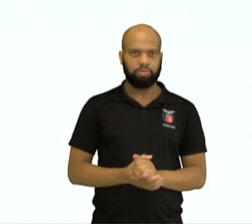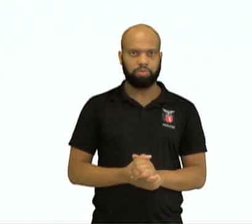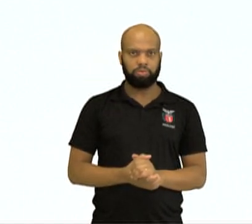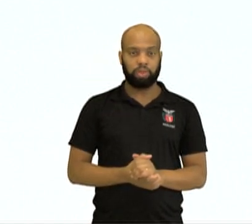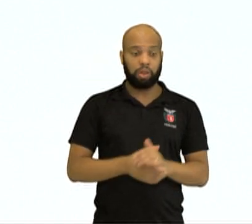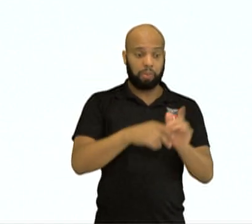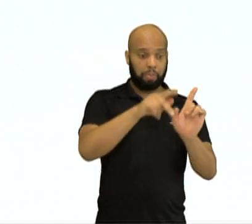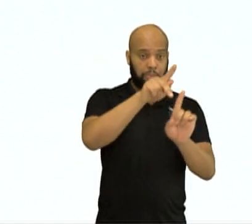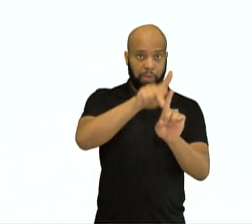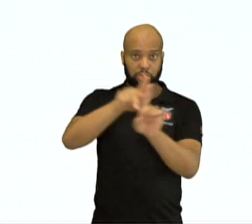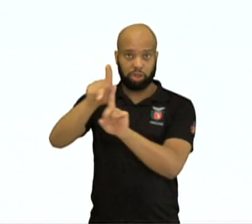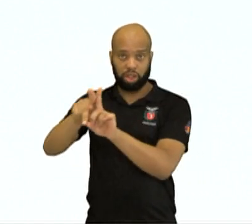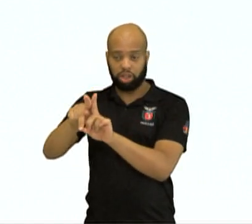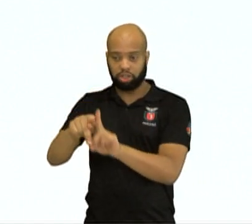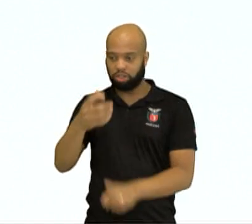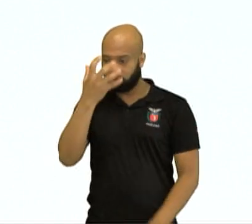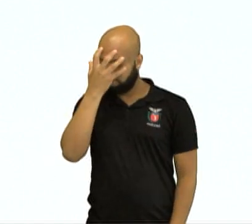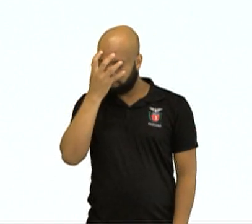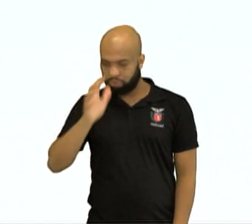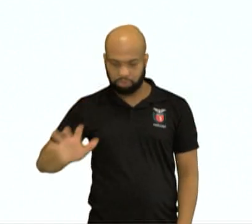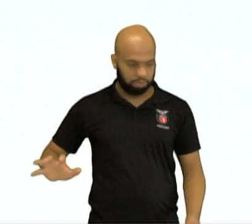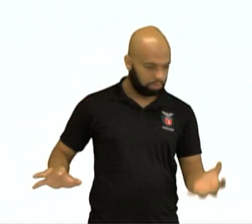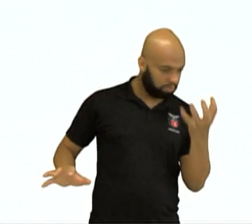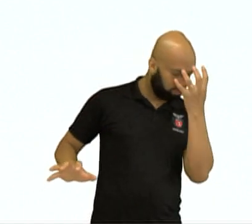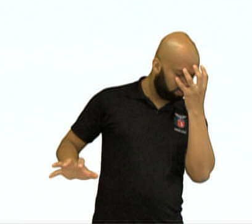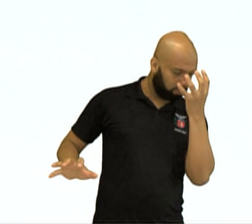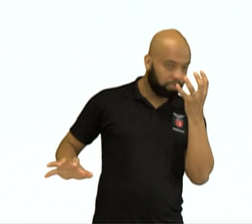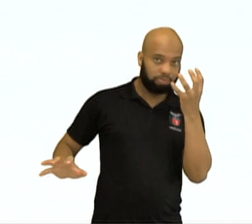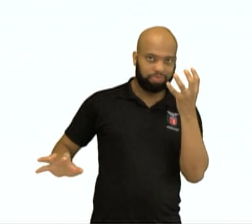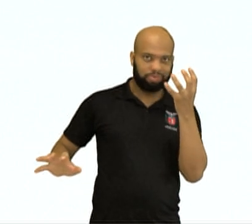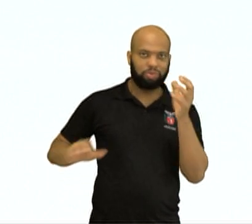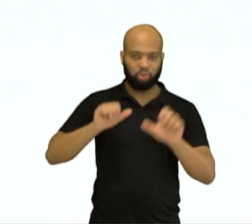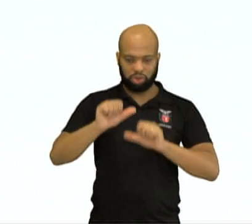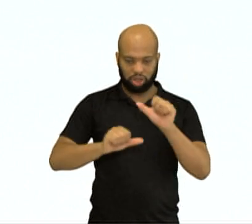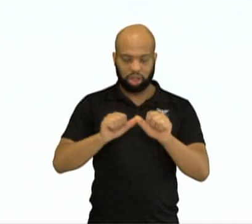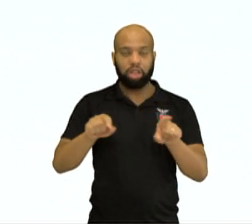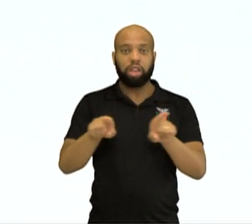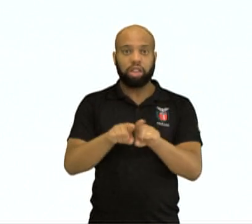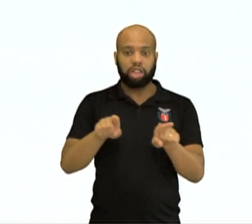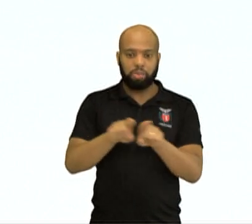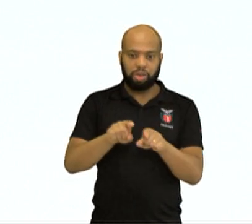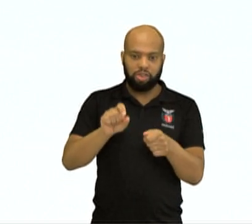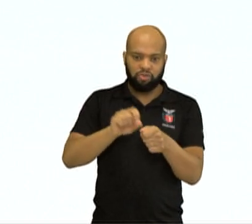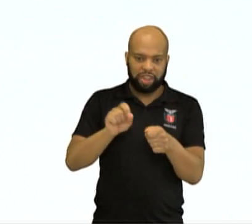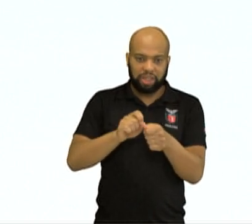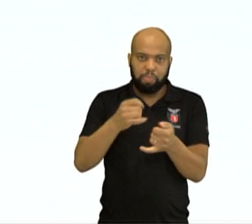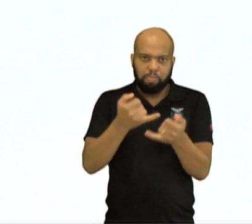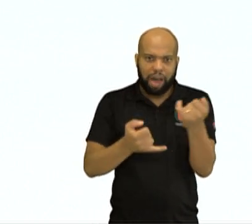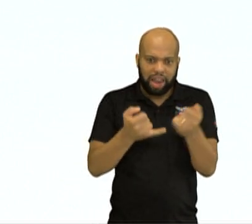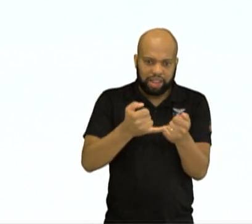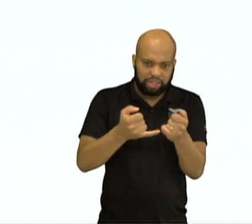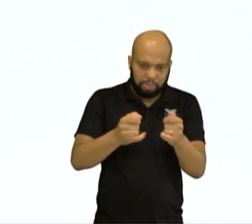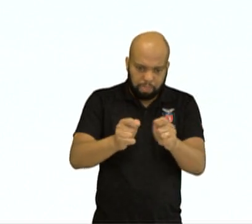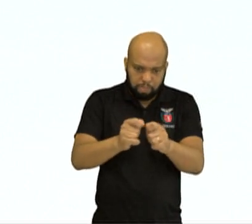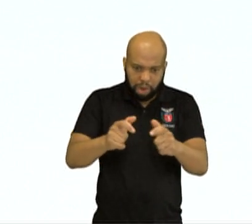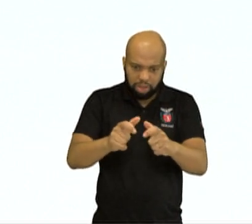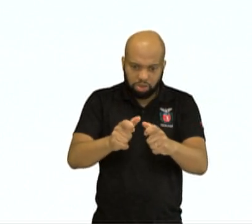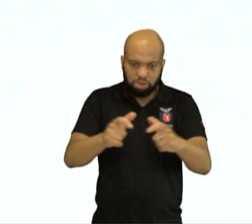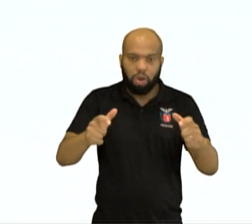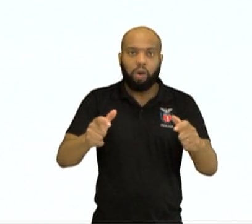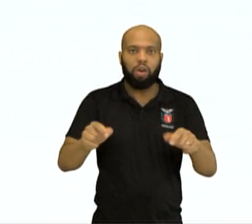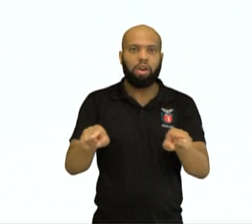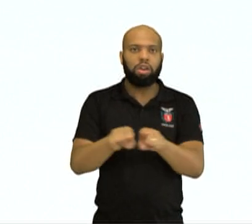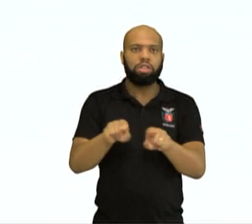de personagens, ampliar a figura do ator e